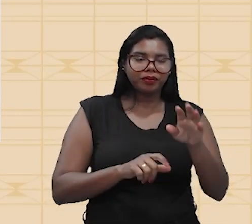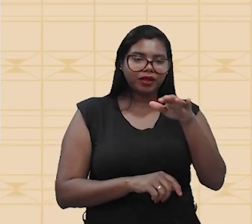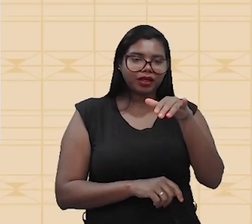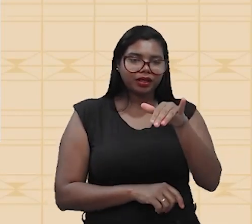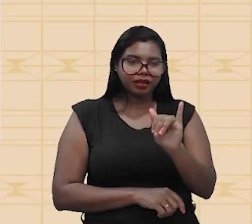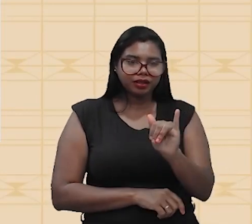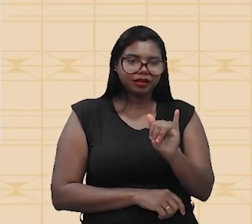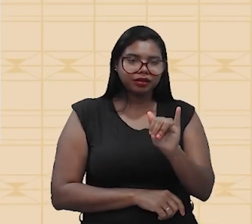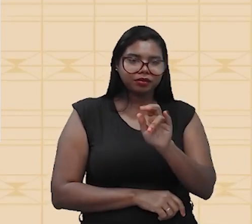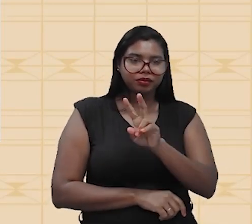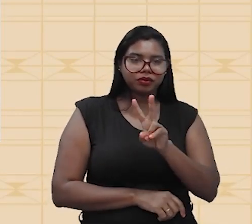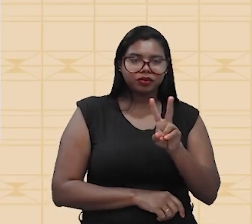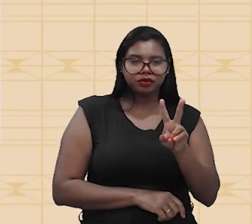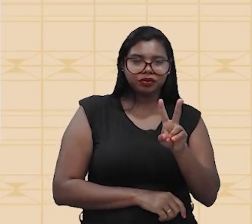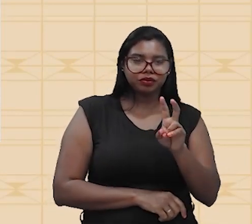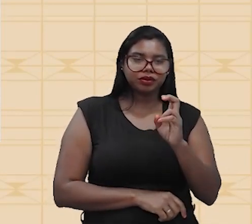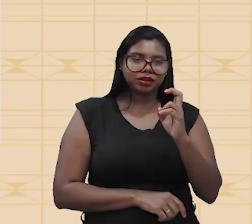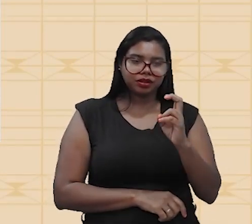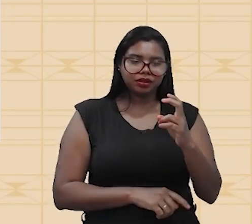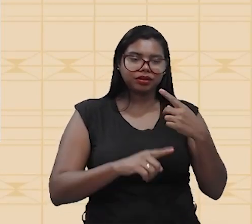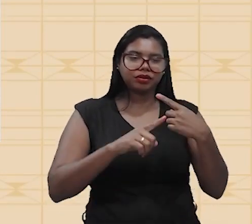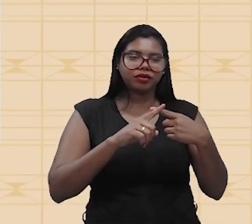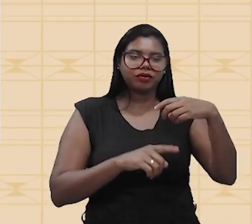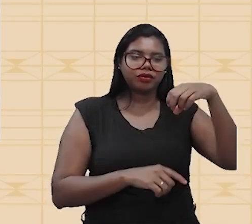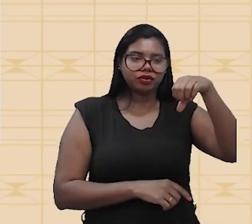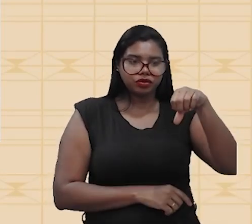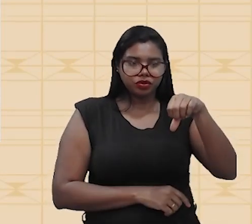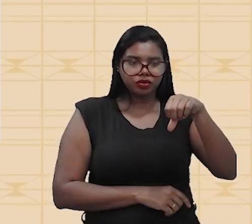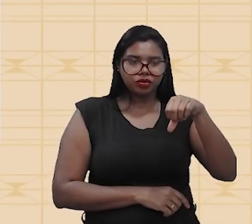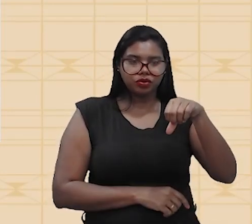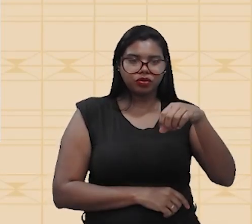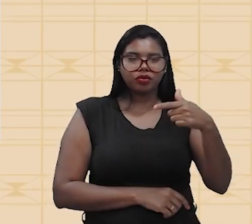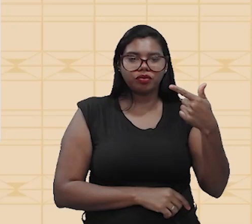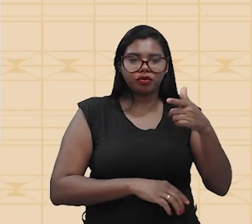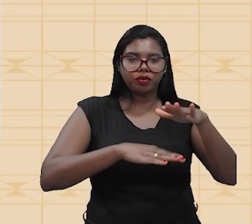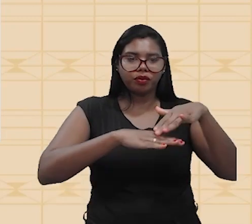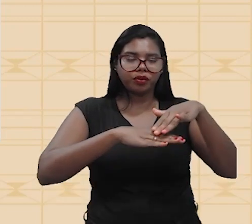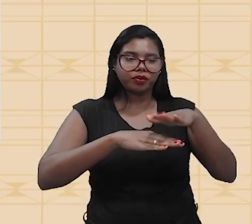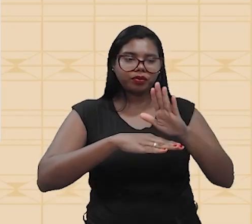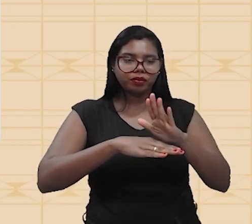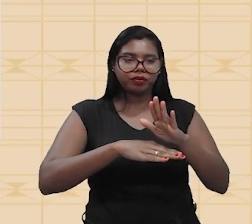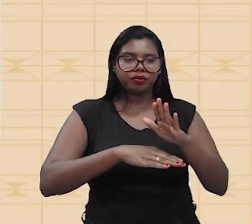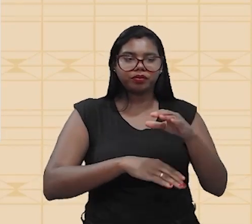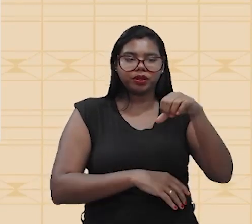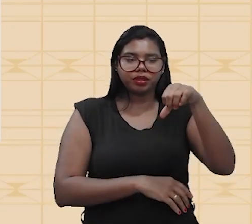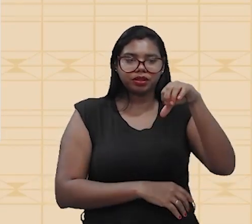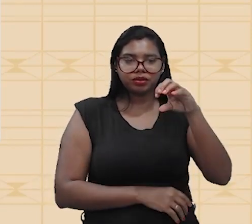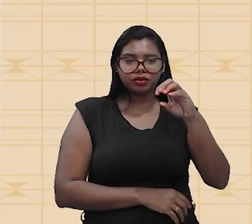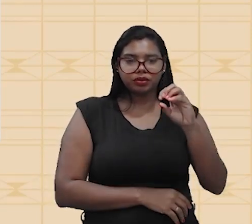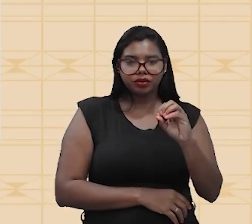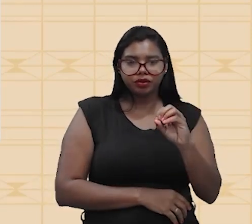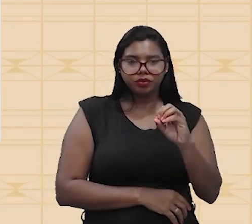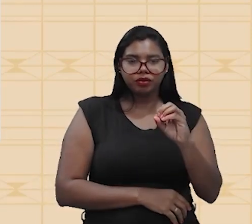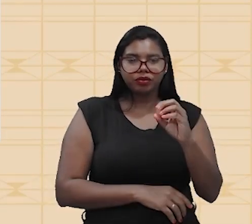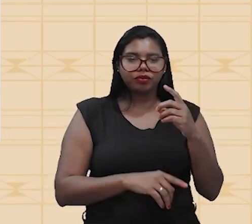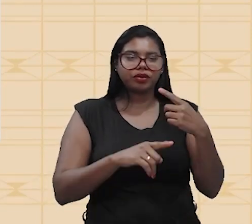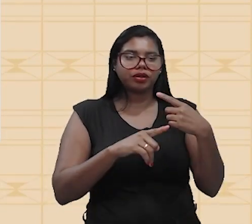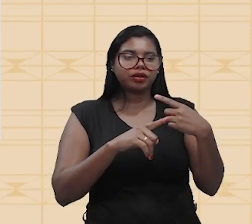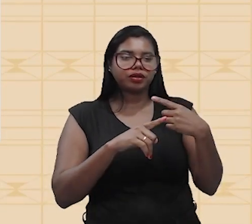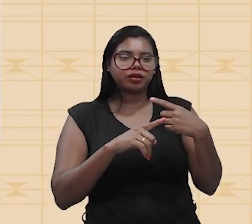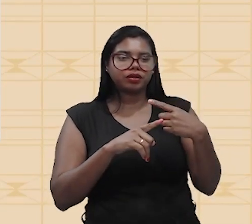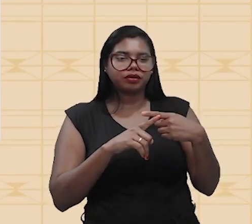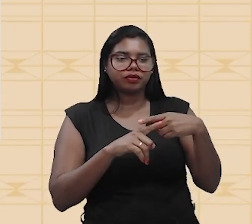9, 9 ao quadrado, mais 90 vezes